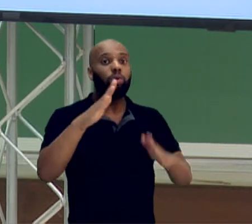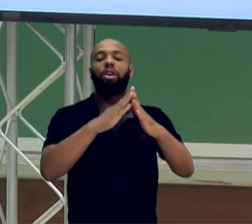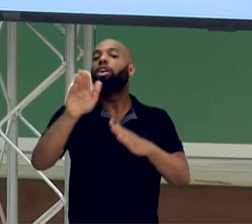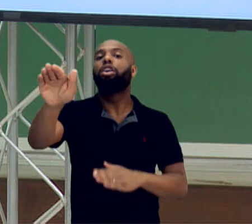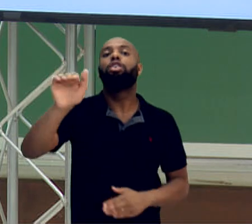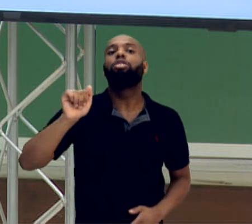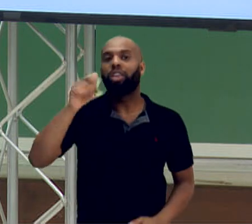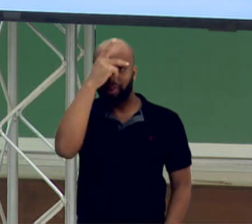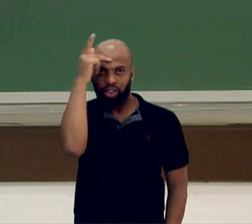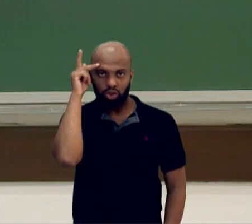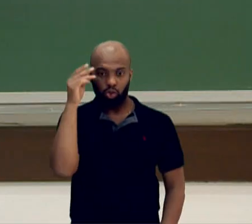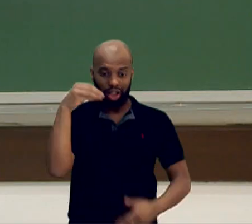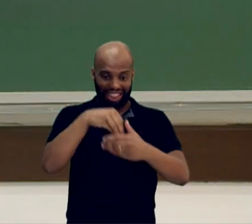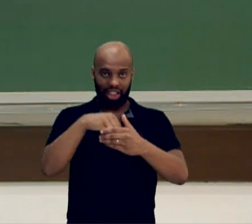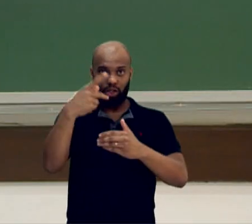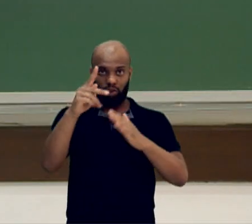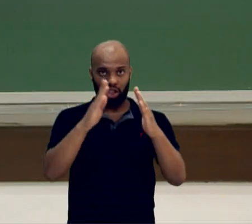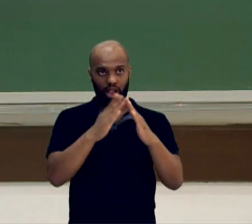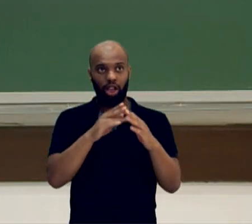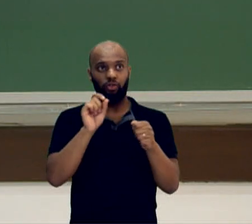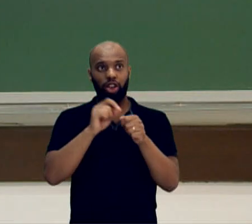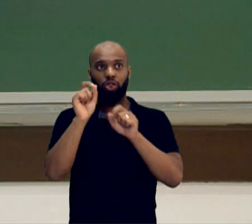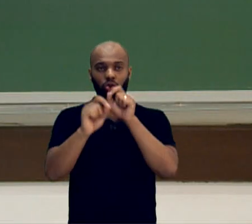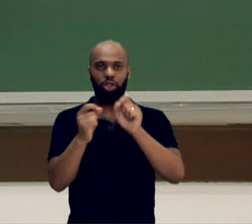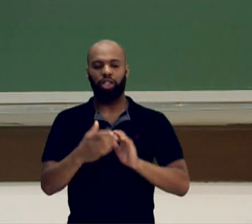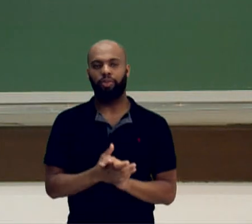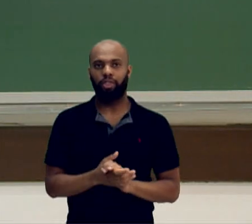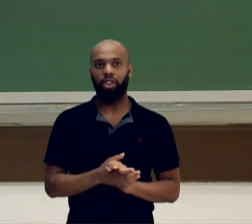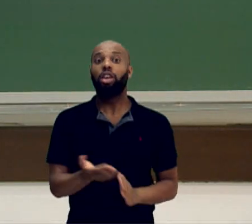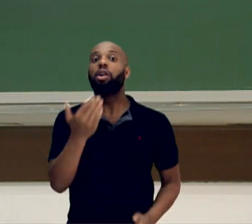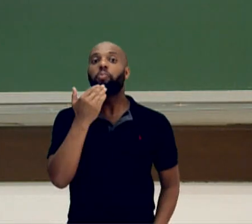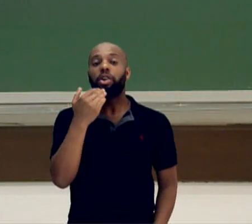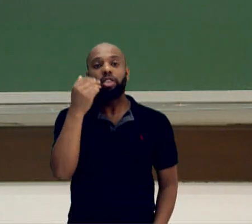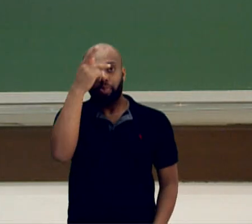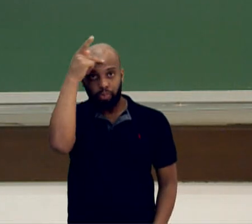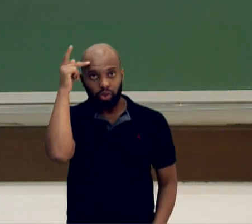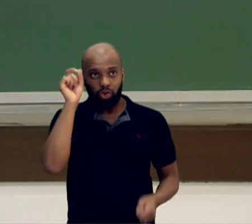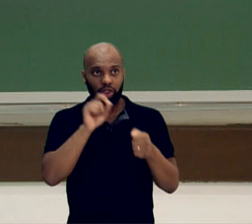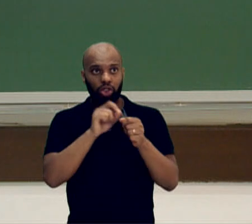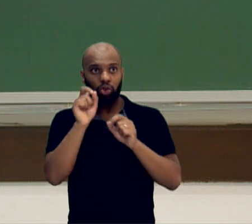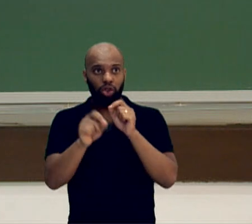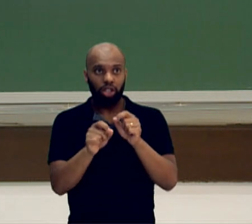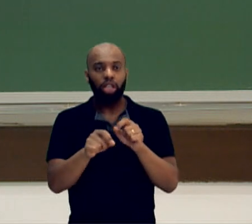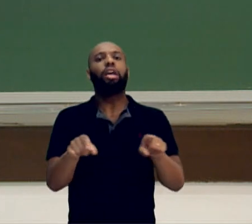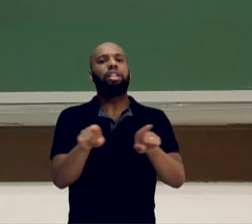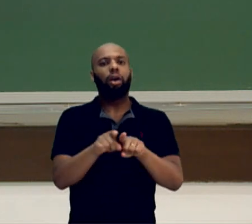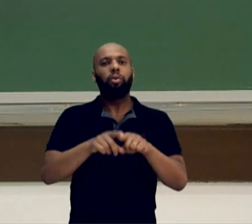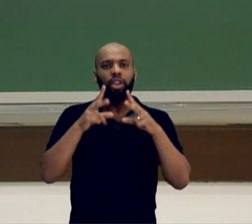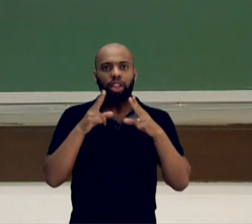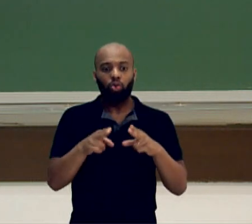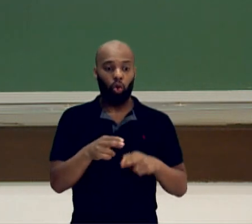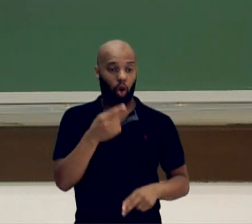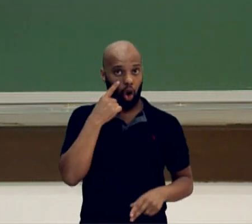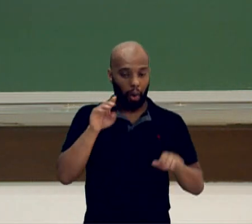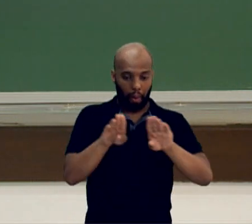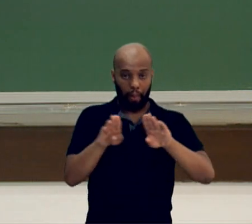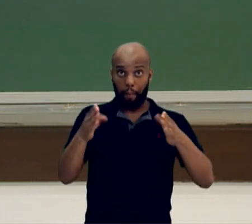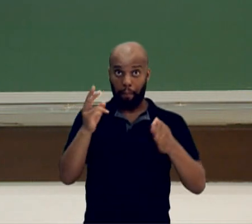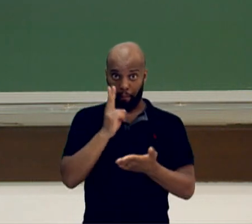o horizonte. Quando eu olho lá longe, assim, que eu vejo uma linha reta, eu estou também vendo alguma coisa